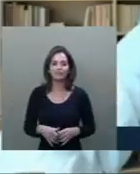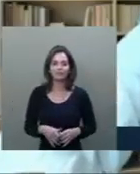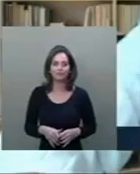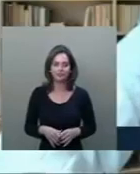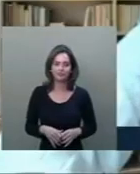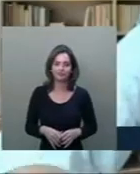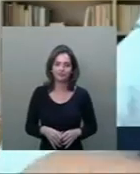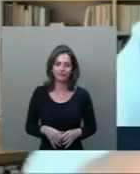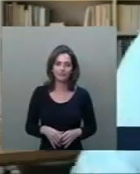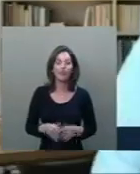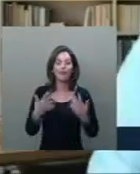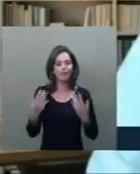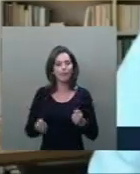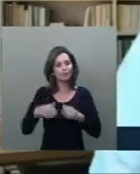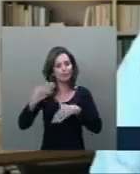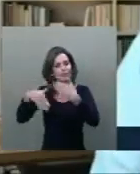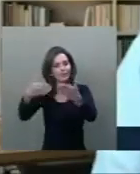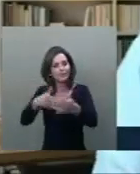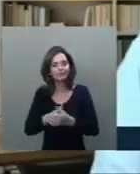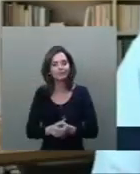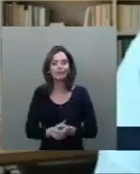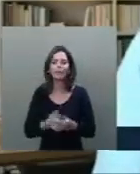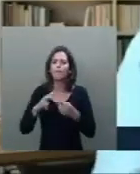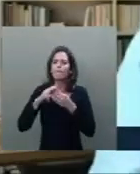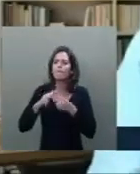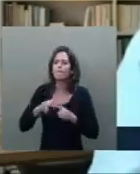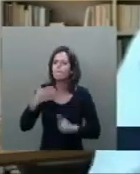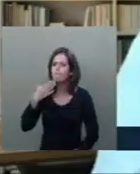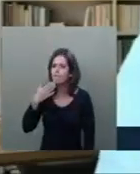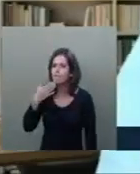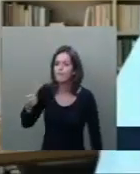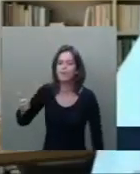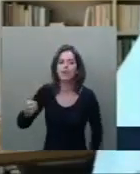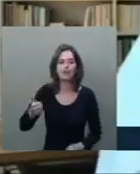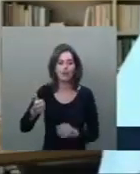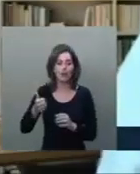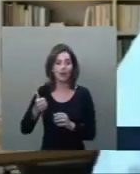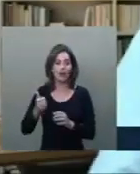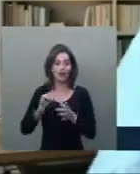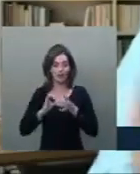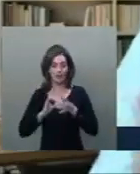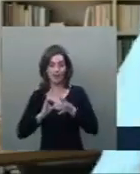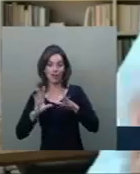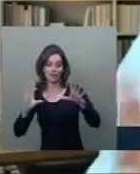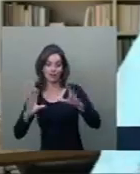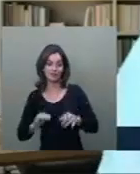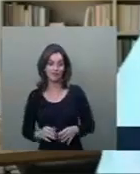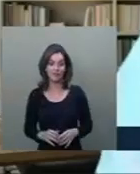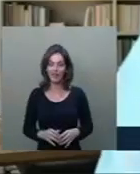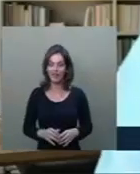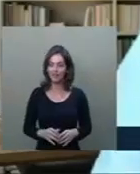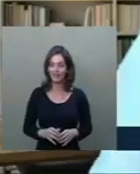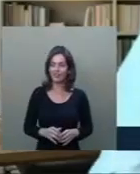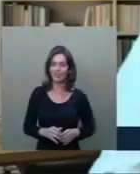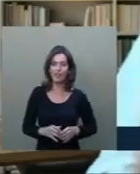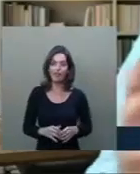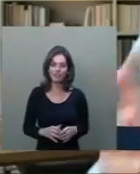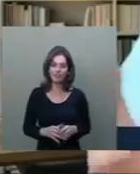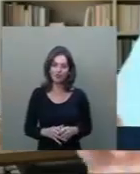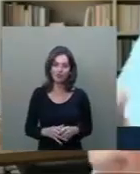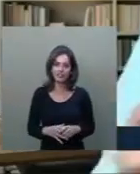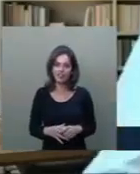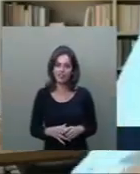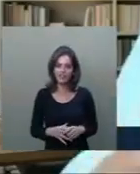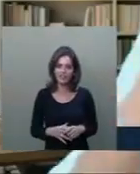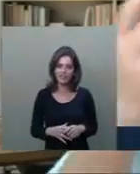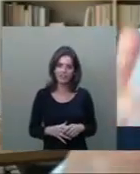avançando. O aperfeiçoamento da democracia, que é o eixo da minha fala, ela se dá no dia a dia, no fortalecimento